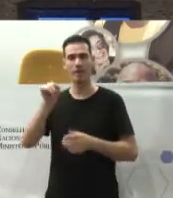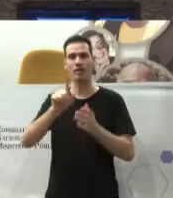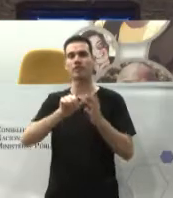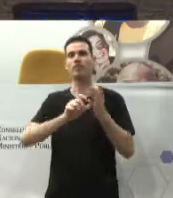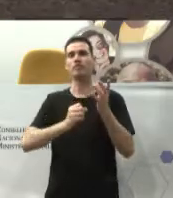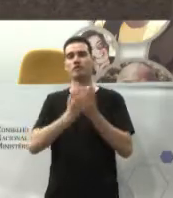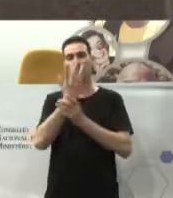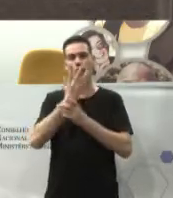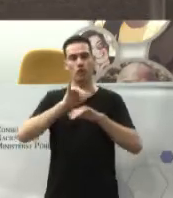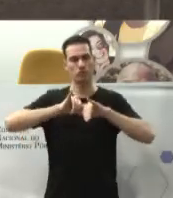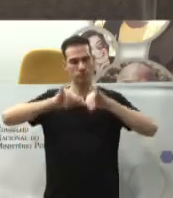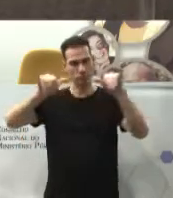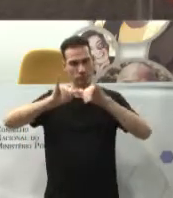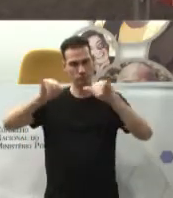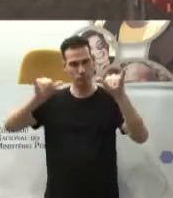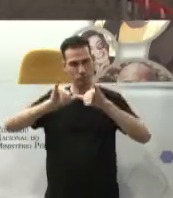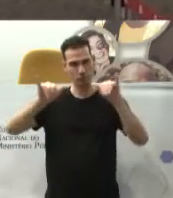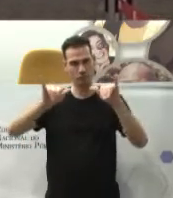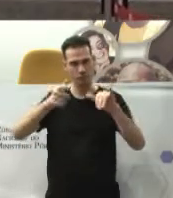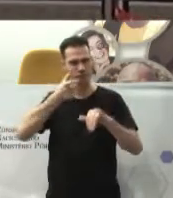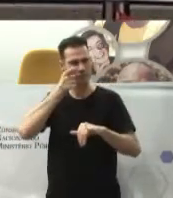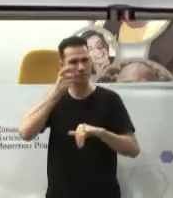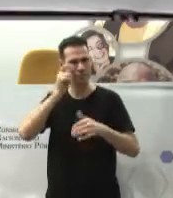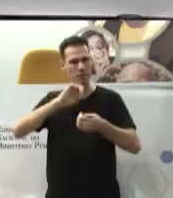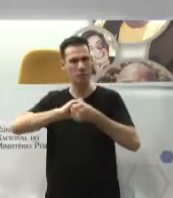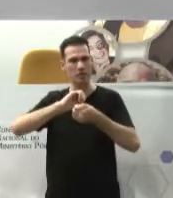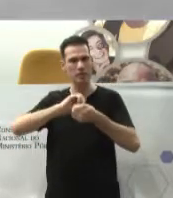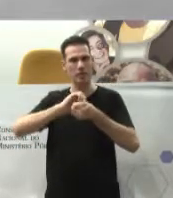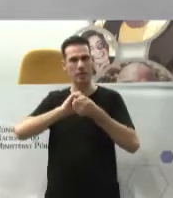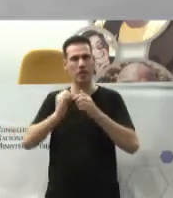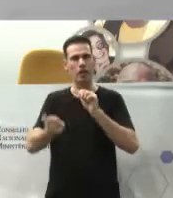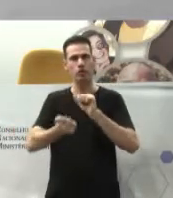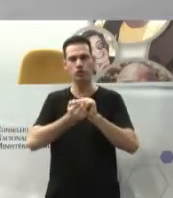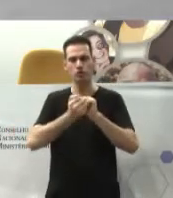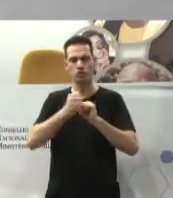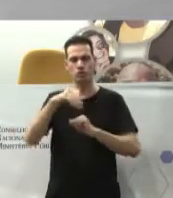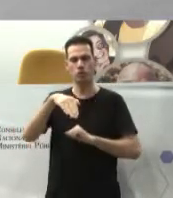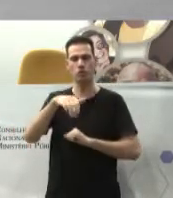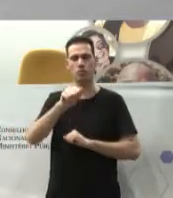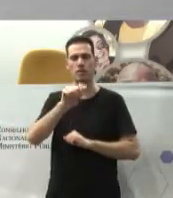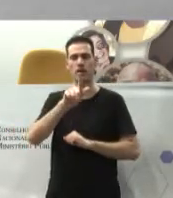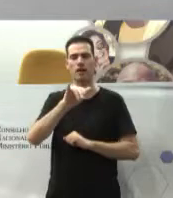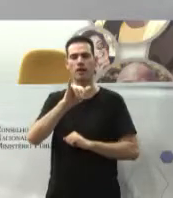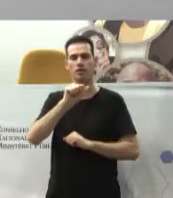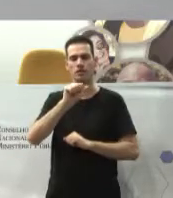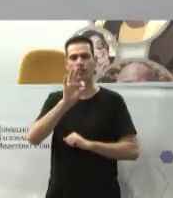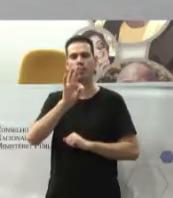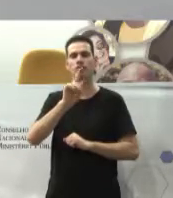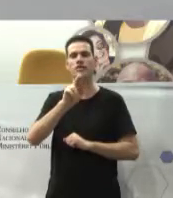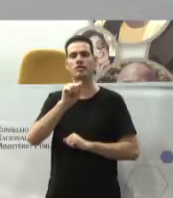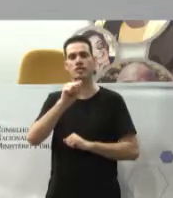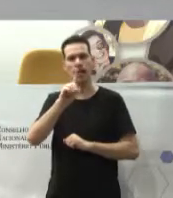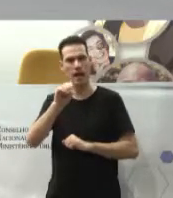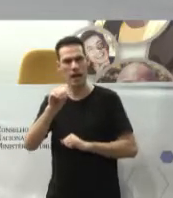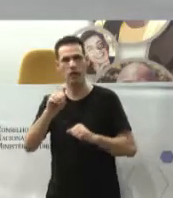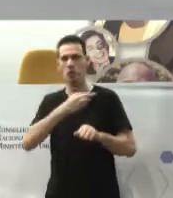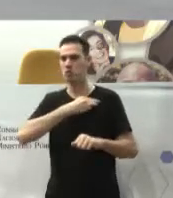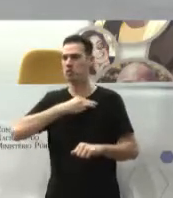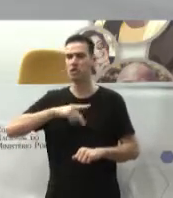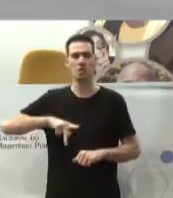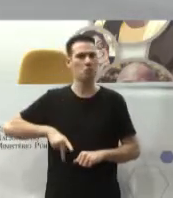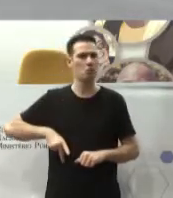que é super interessante, que foi com parceria dos magistrados, do Ministério Público,